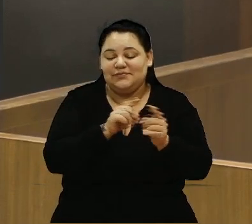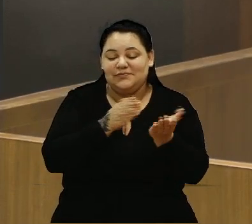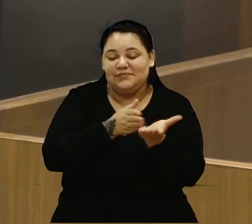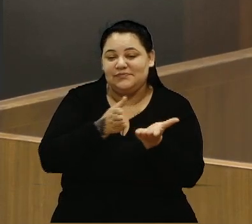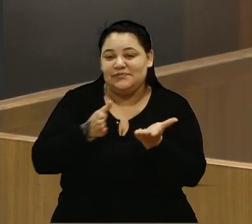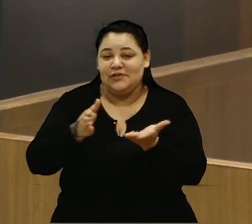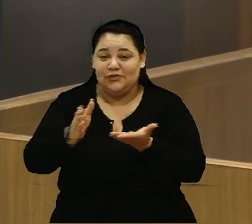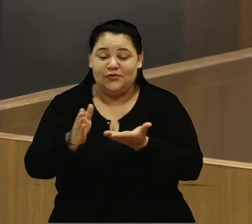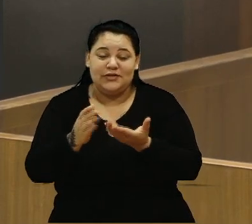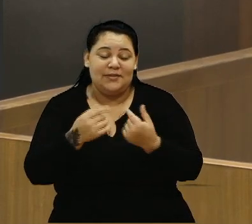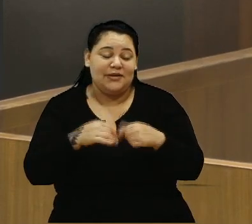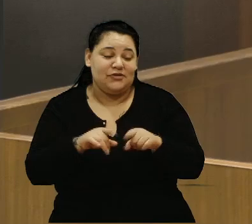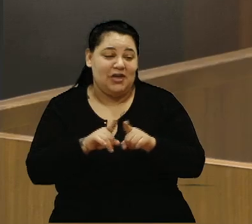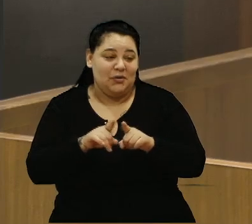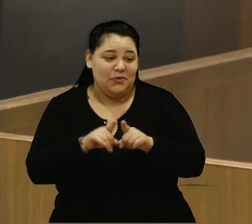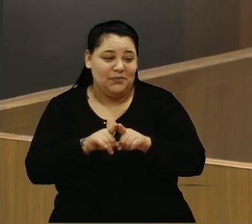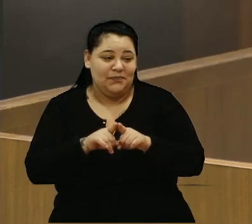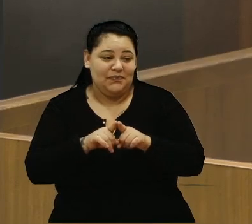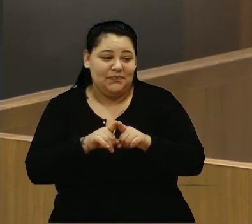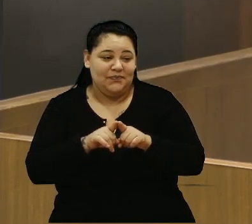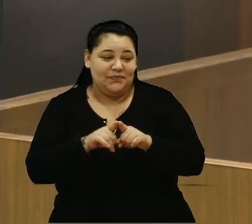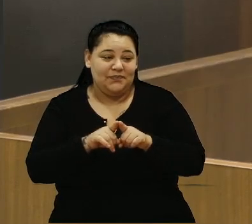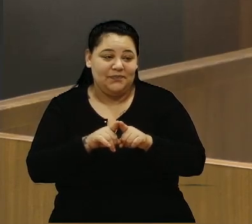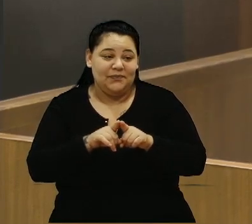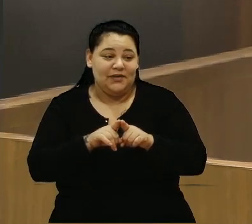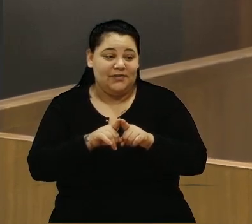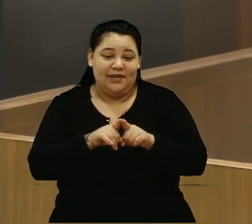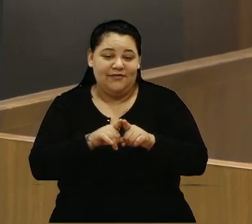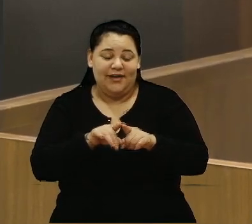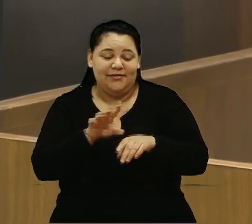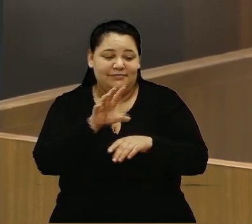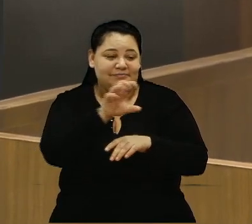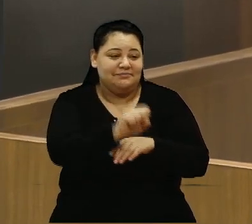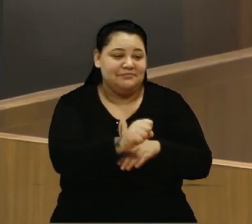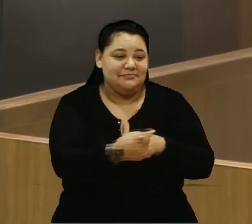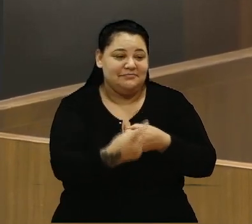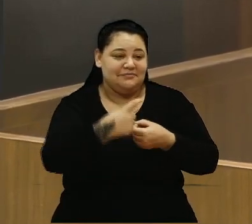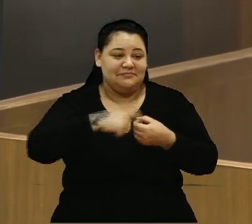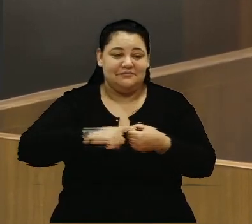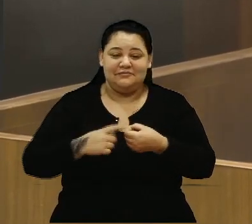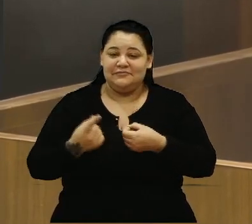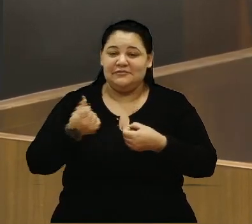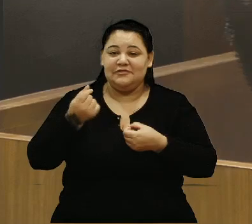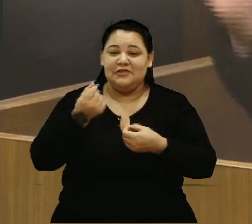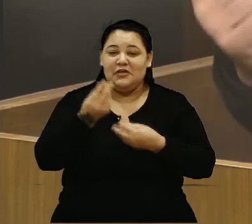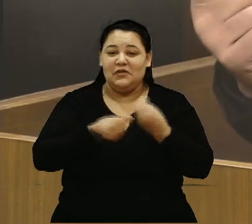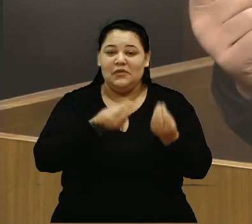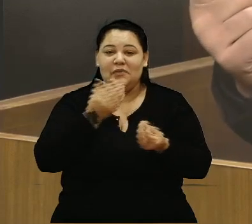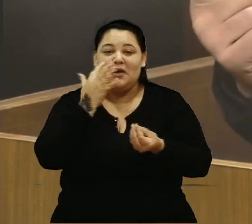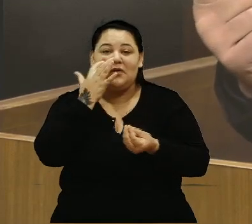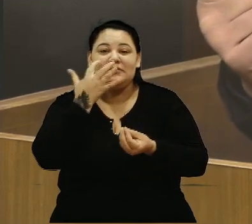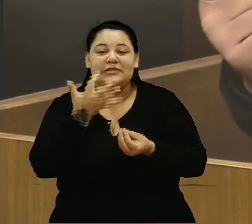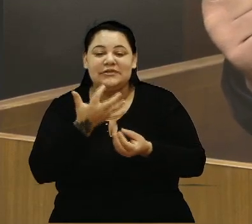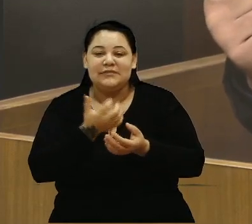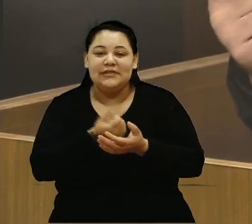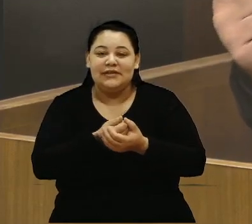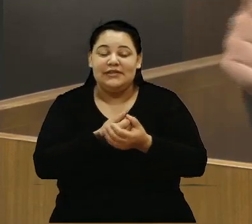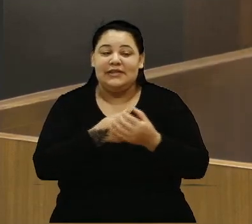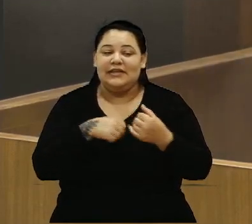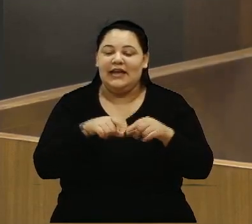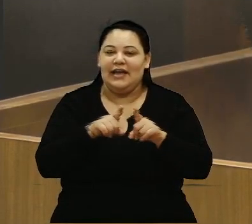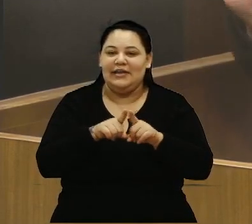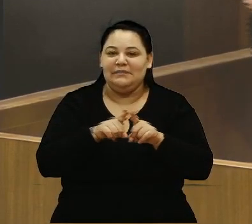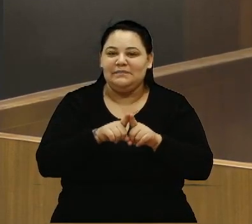for, e nós vamos pegar esse dinheiro de volta, como aconteceu com a Odebrecht